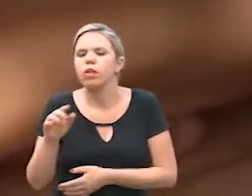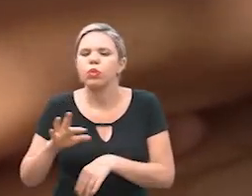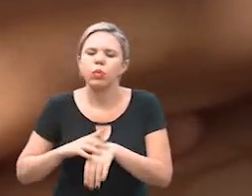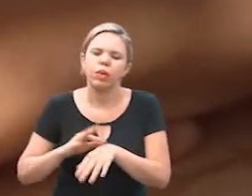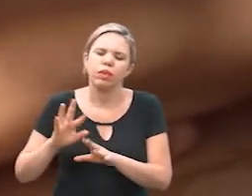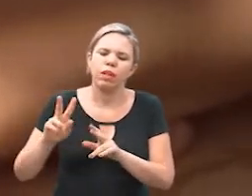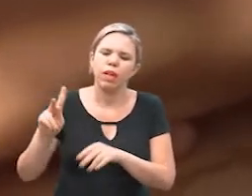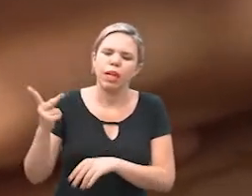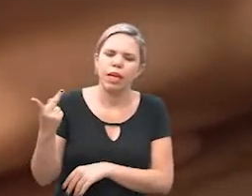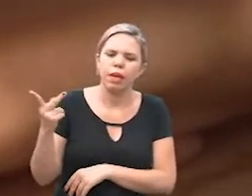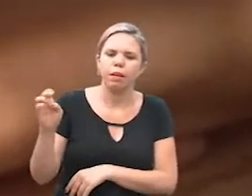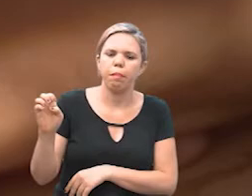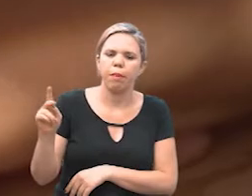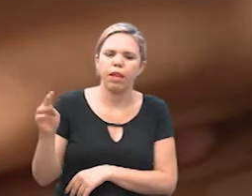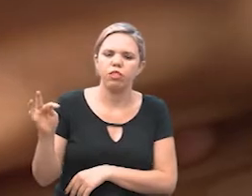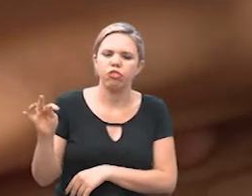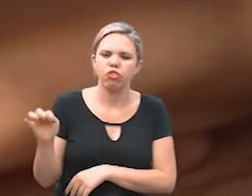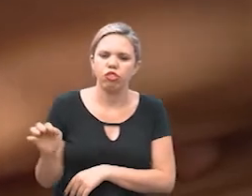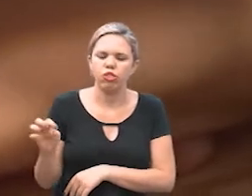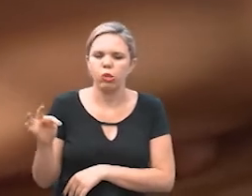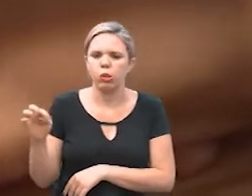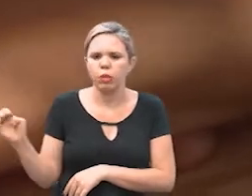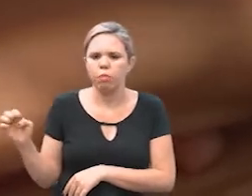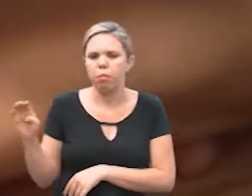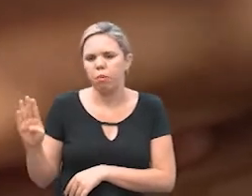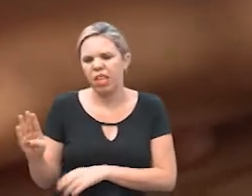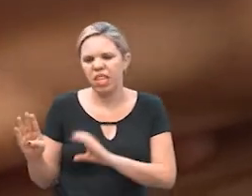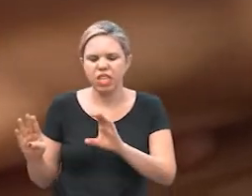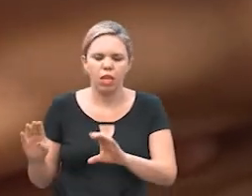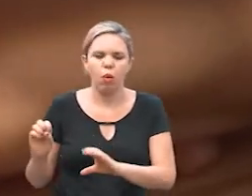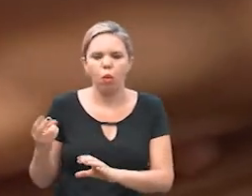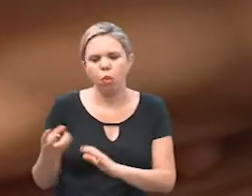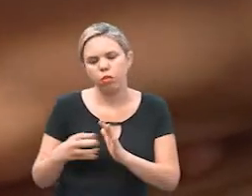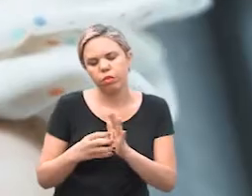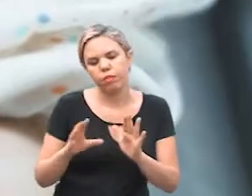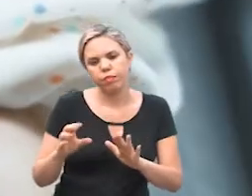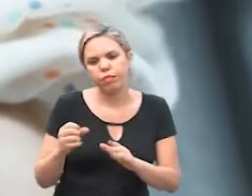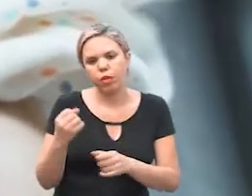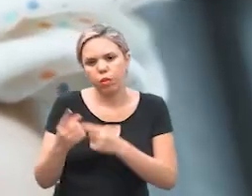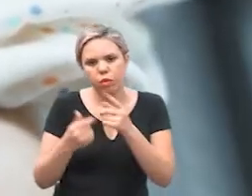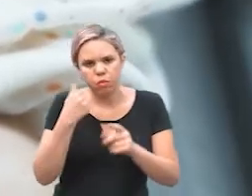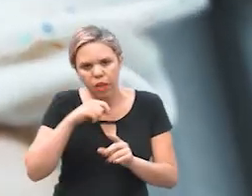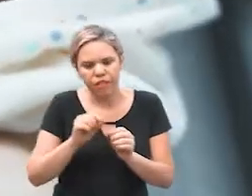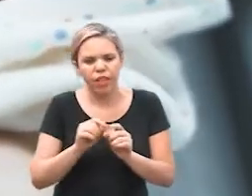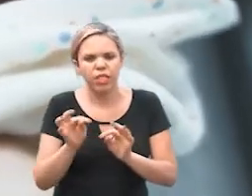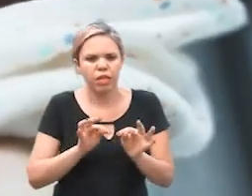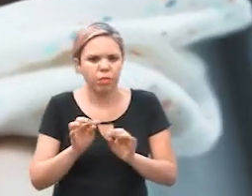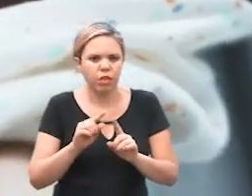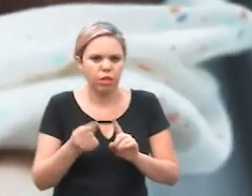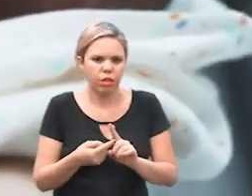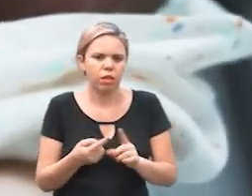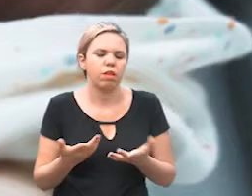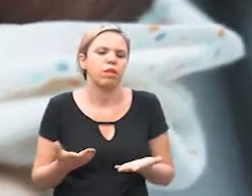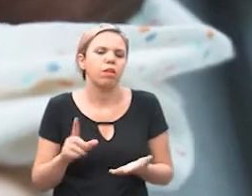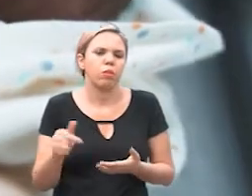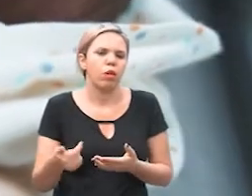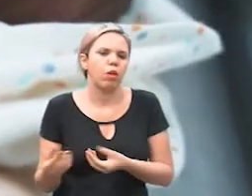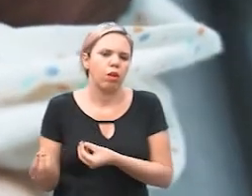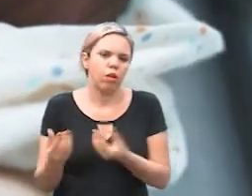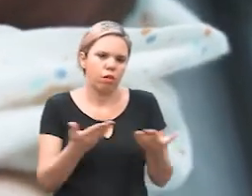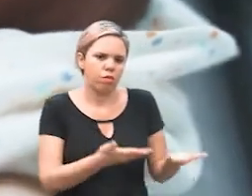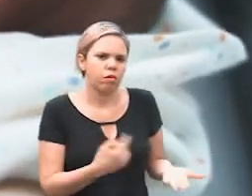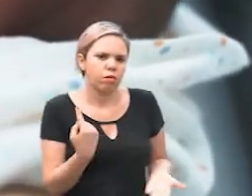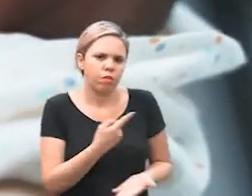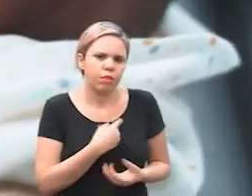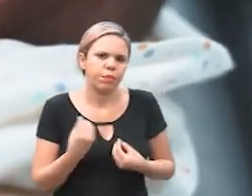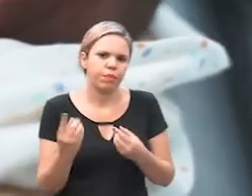C, HIV. Às vezes, algumas mães já até fizeram no pré-natal. E aí, depois que ela vem coletar esses exames, nós do banco de